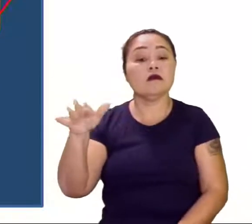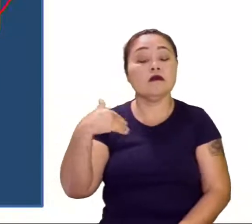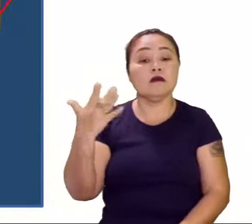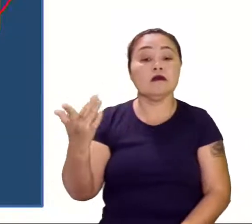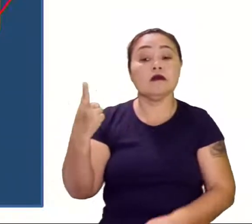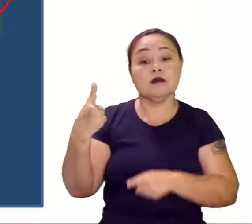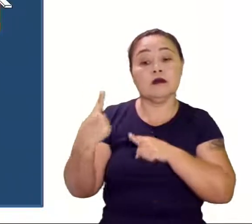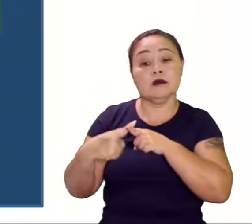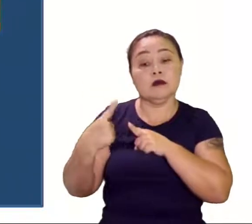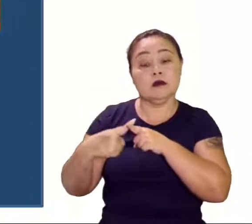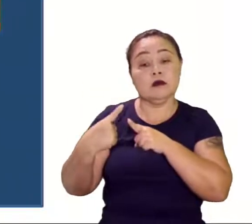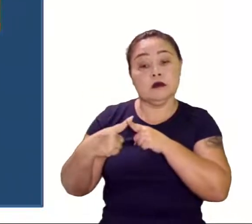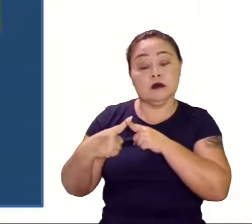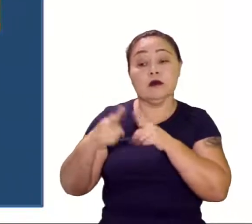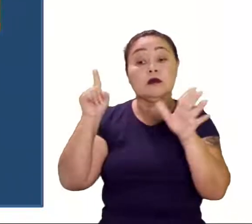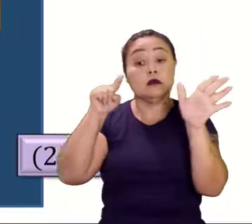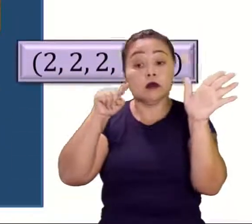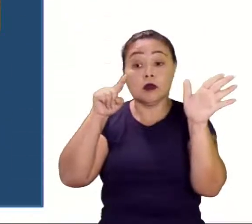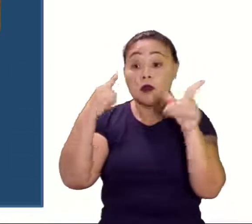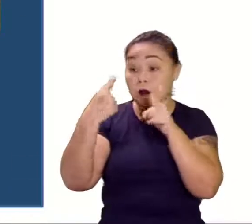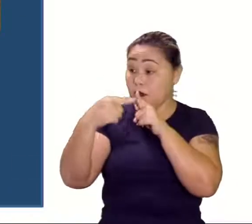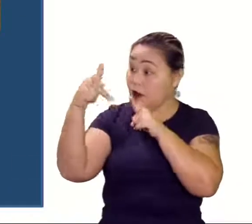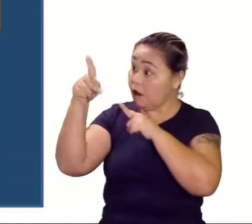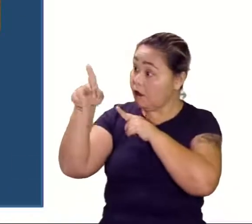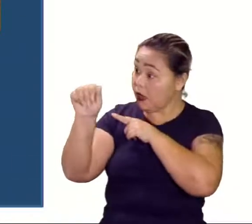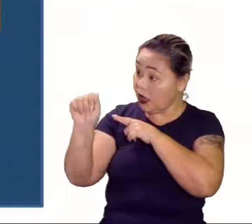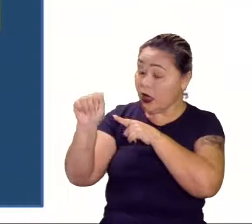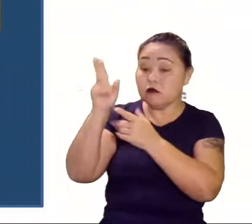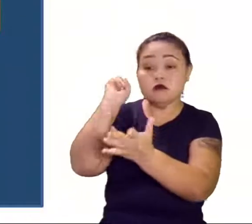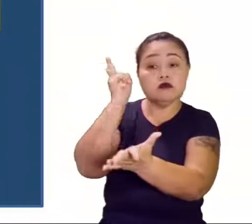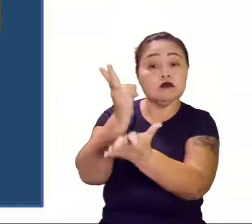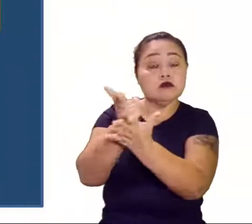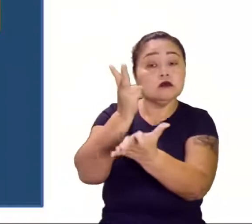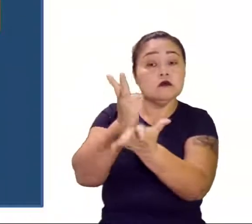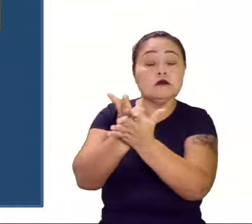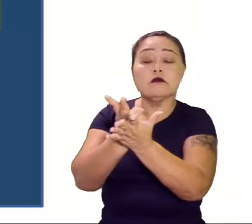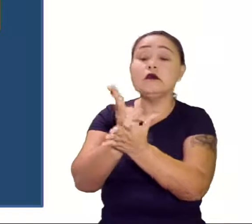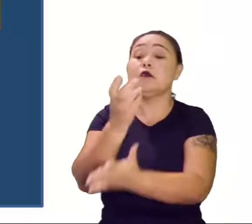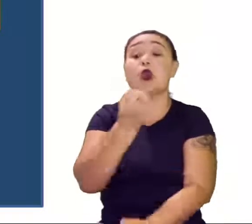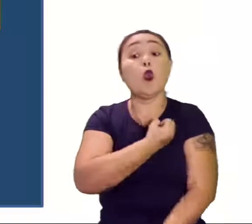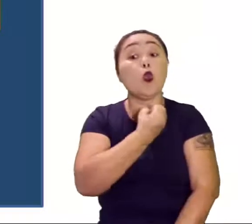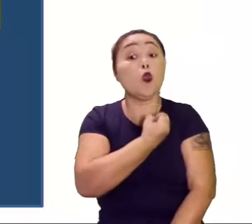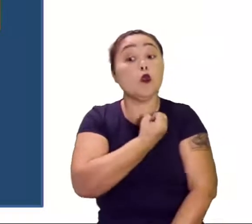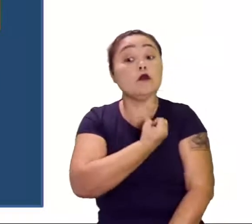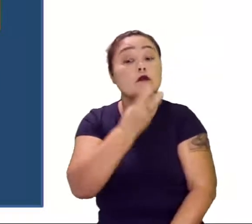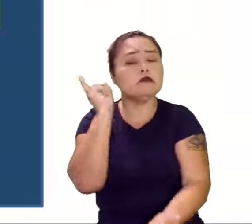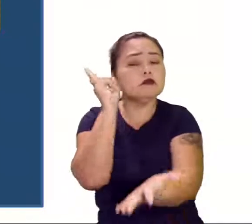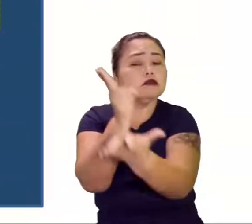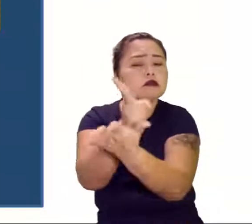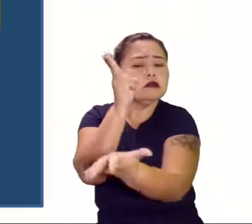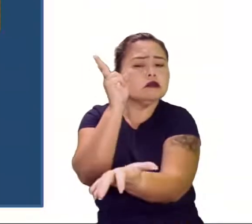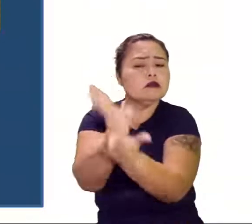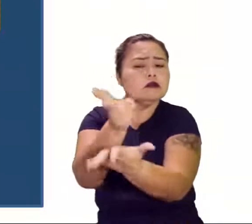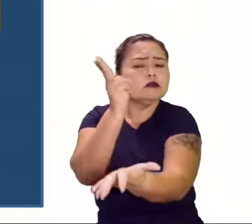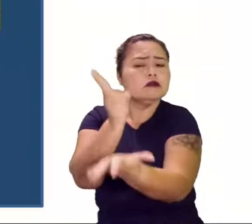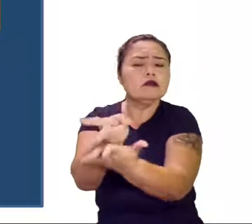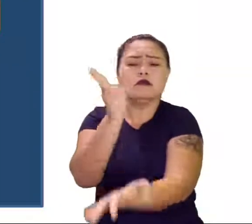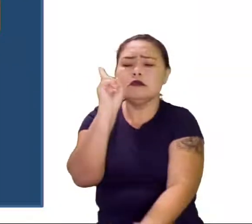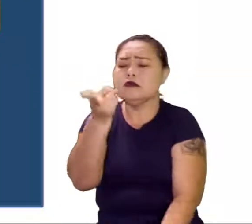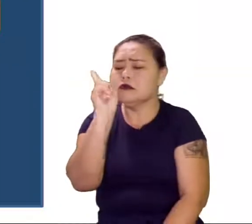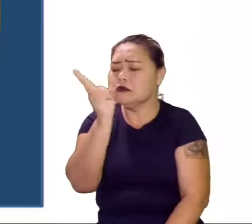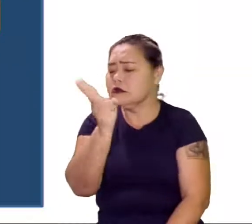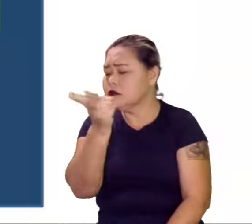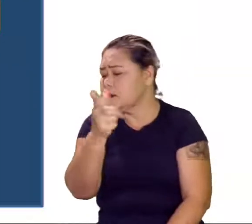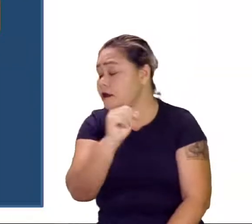Por quê? Porque uma PA constante, a gente tem sempre o mesmo valor, não é verdade? Isso. Se é o mesmo valor, então se eu tiver